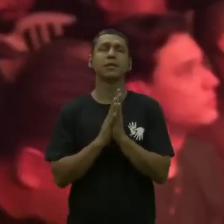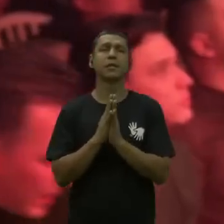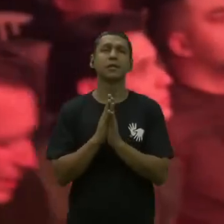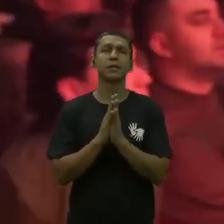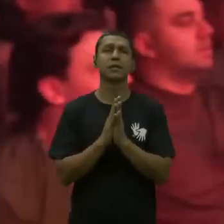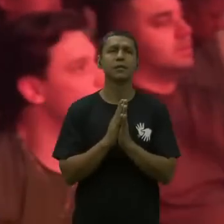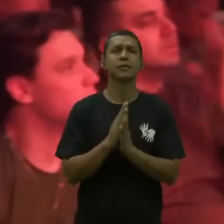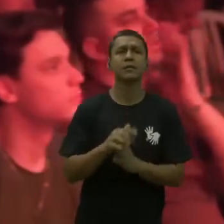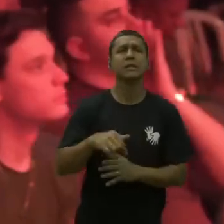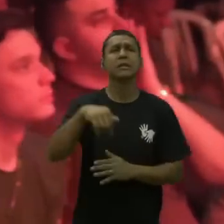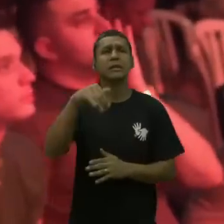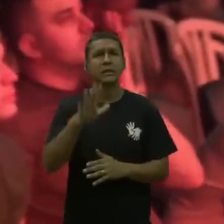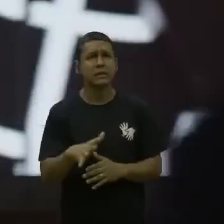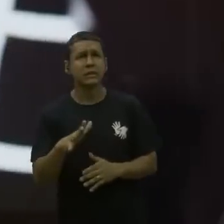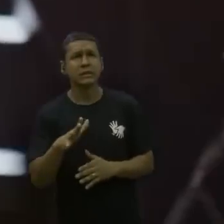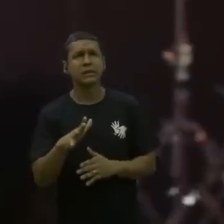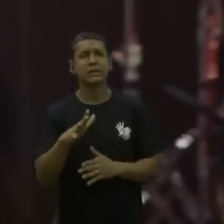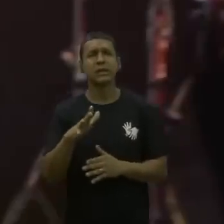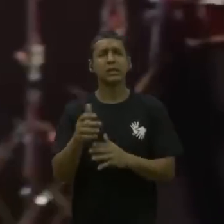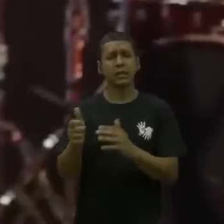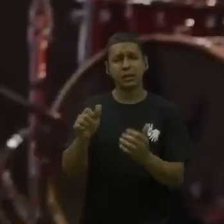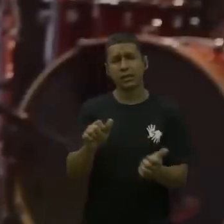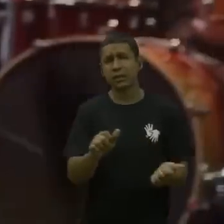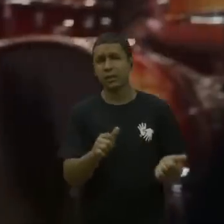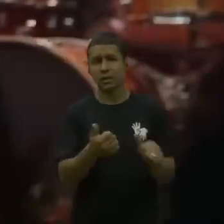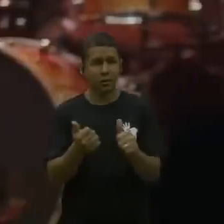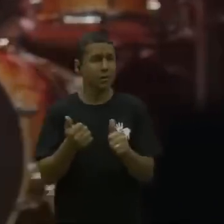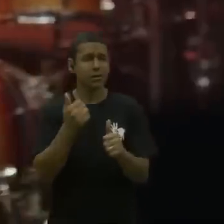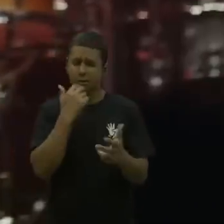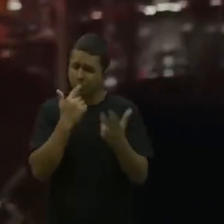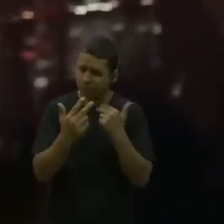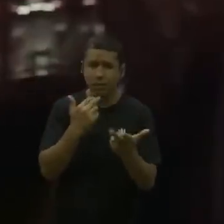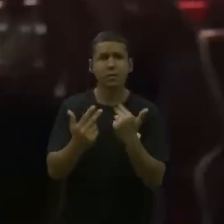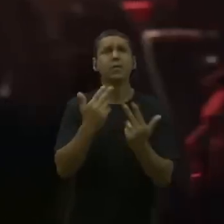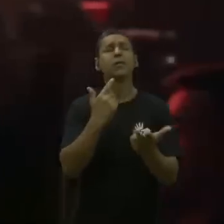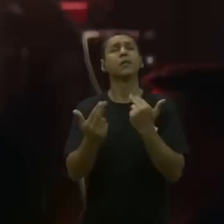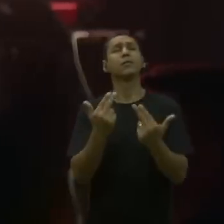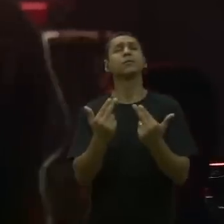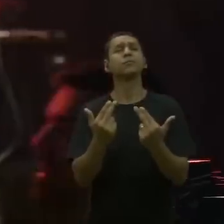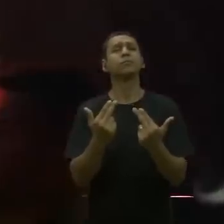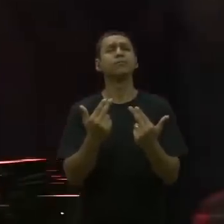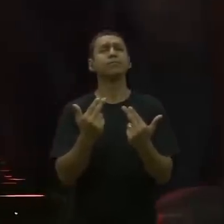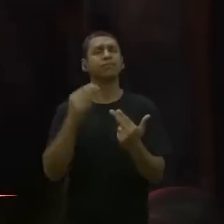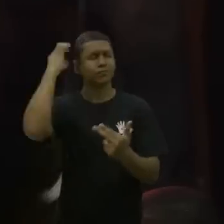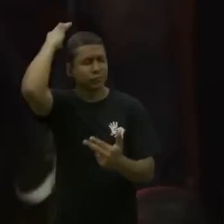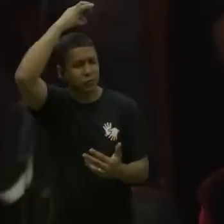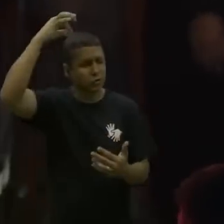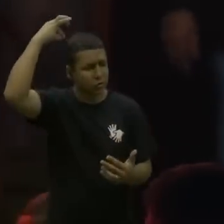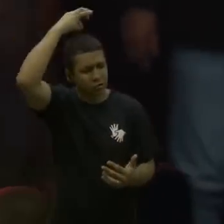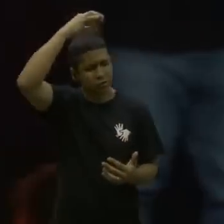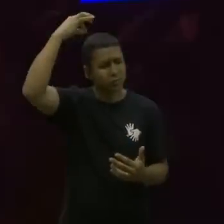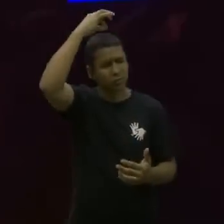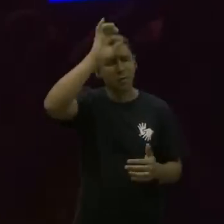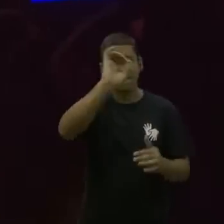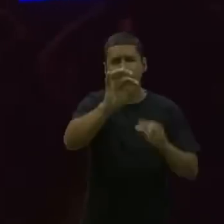Quem não é batizado vai falar em novas línguas. Quem não é batizado ainda vai ser tocado.